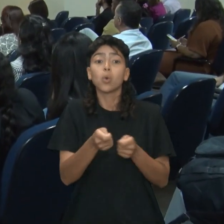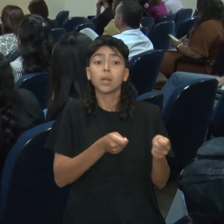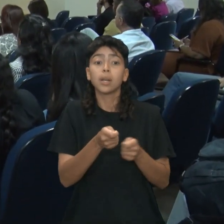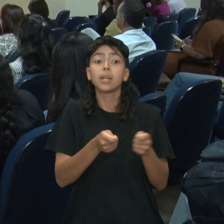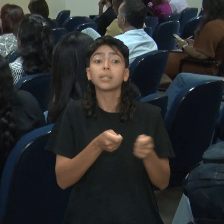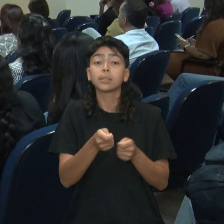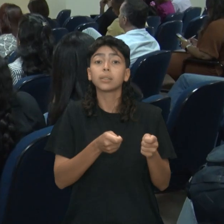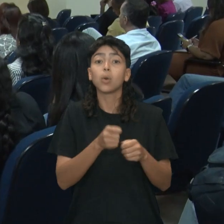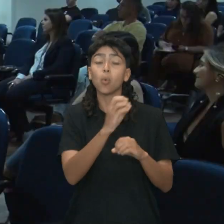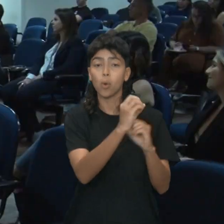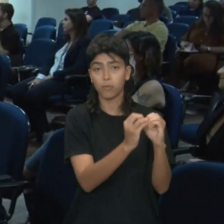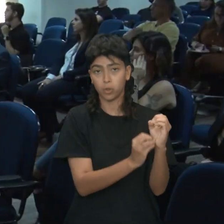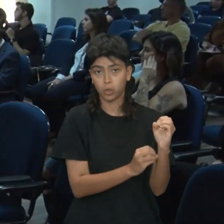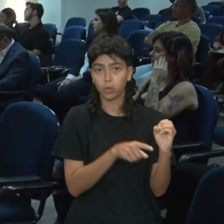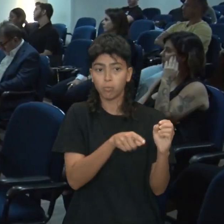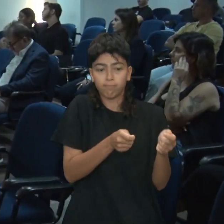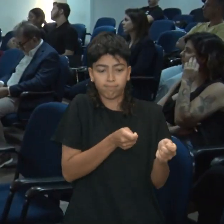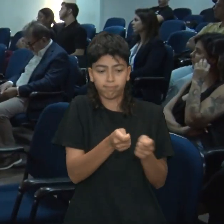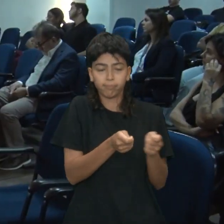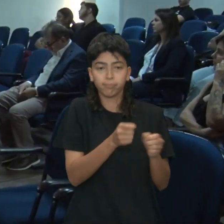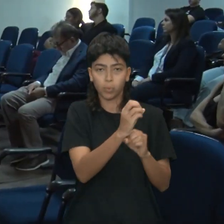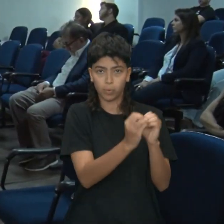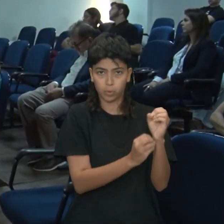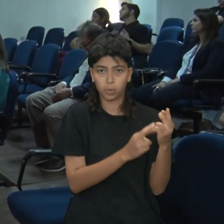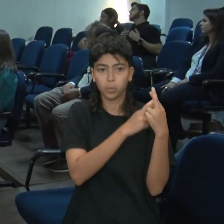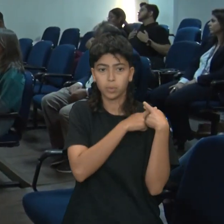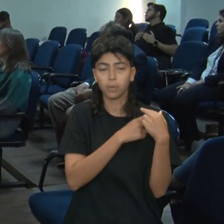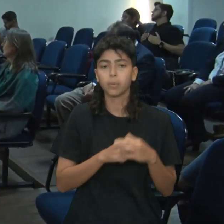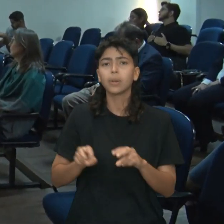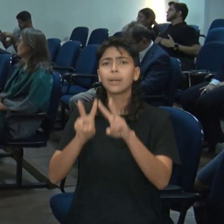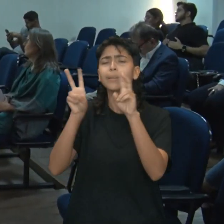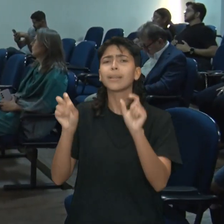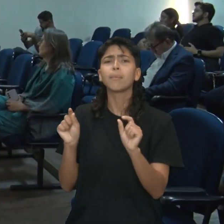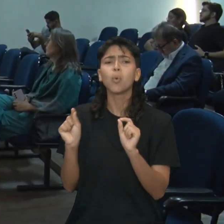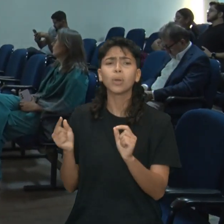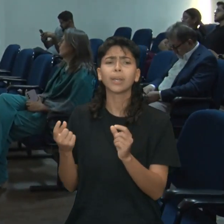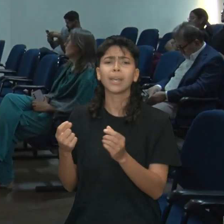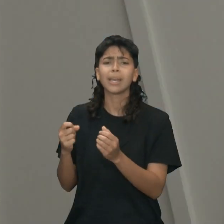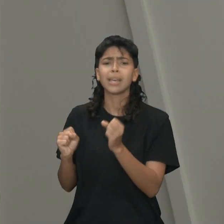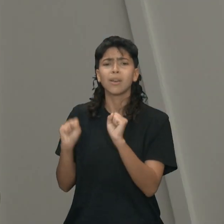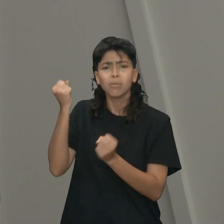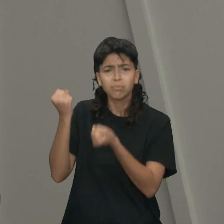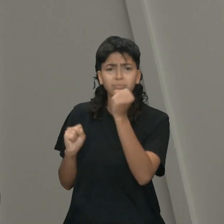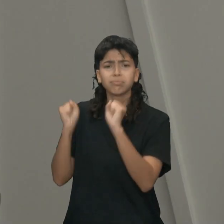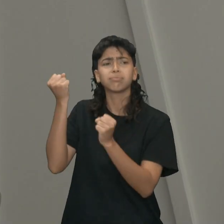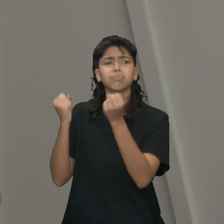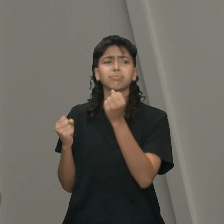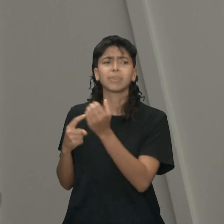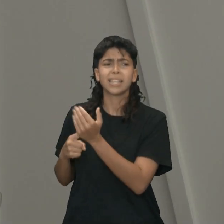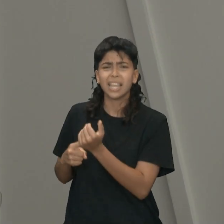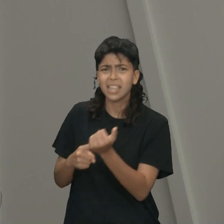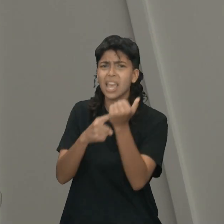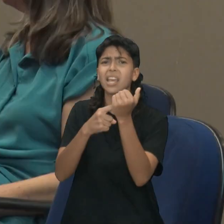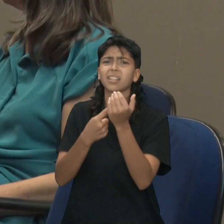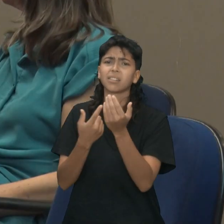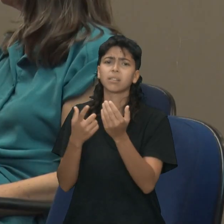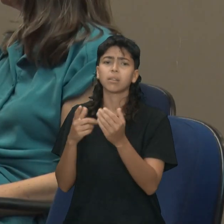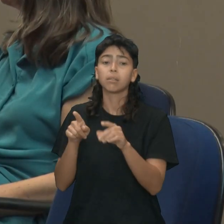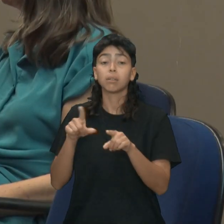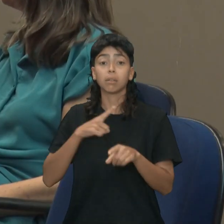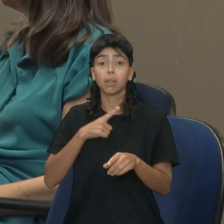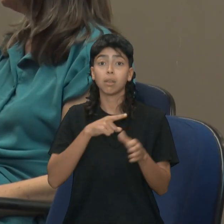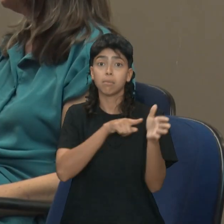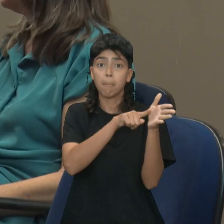Universidade Federal de Goiás. O tema do encontro foi Construção Industrializada na Era Digital. O encontro reuniu diversos profissionais da área e